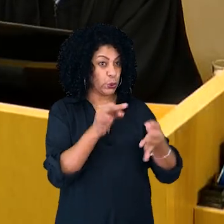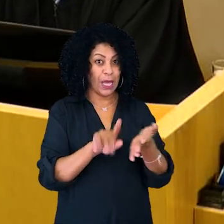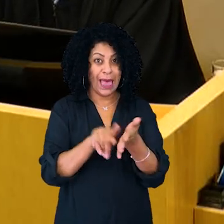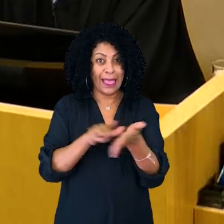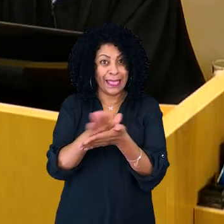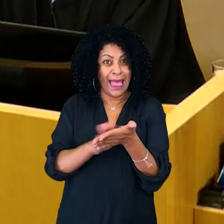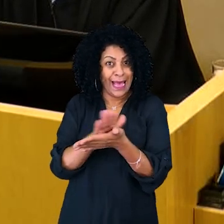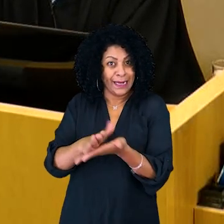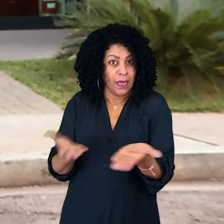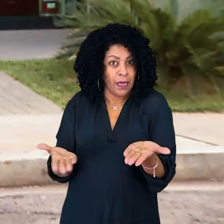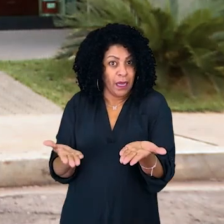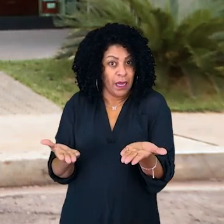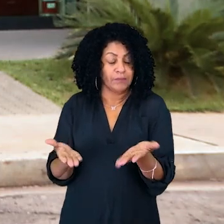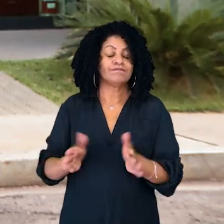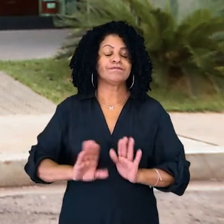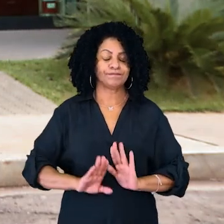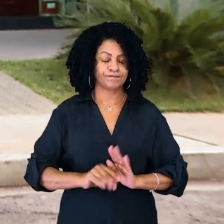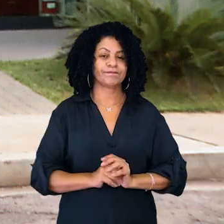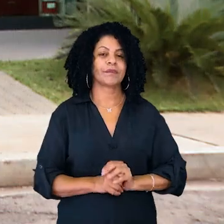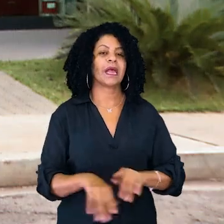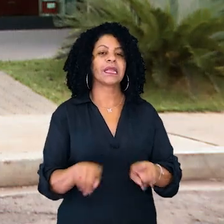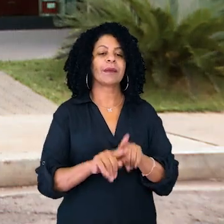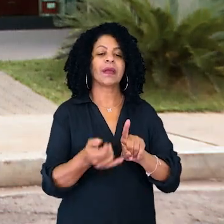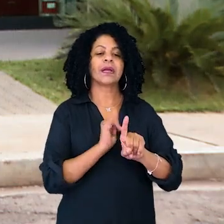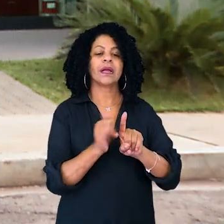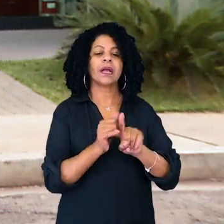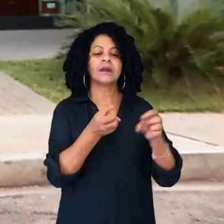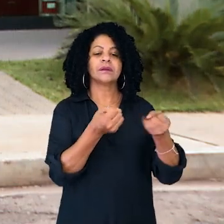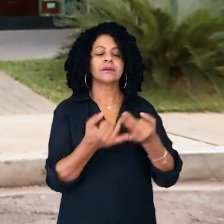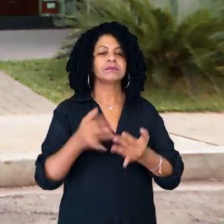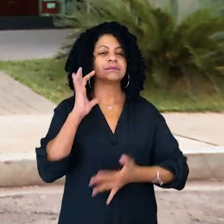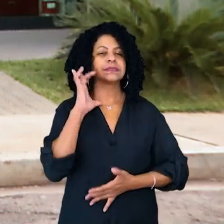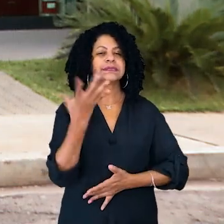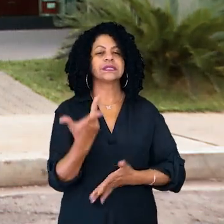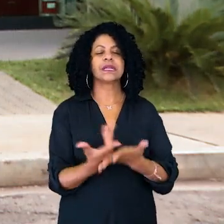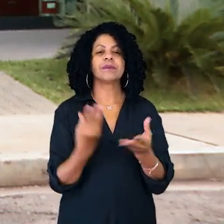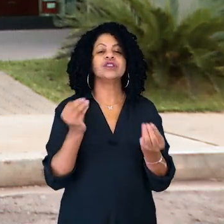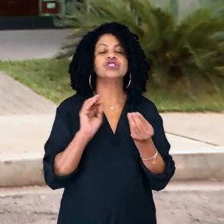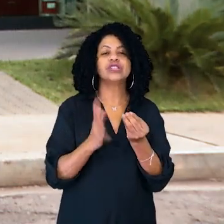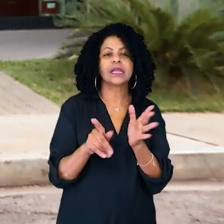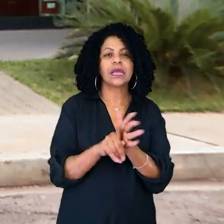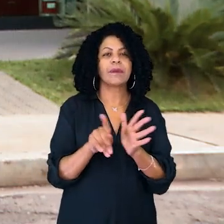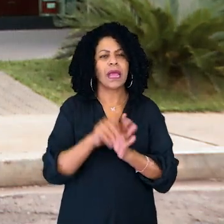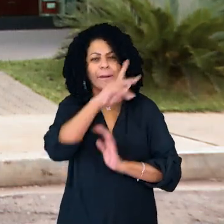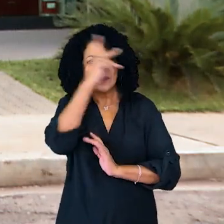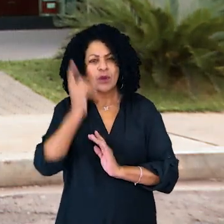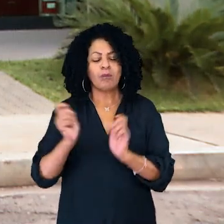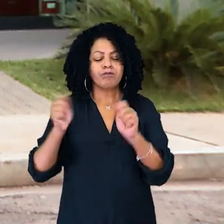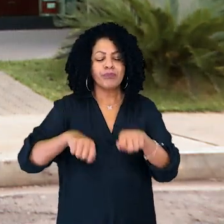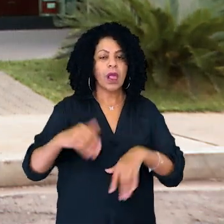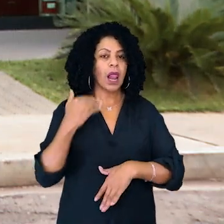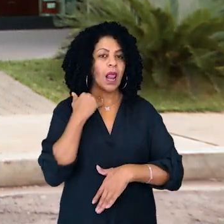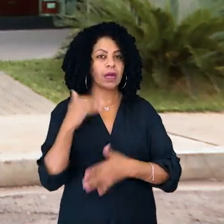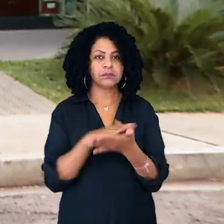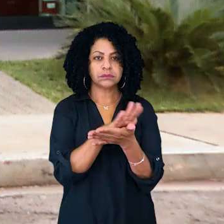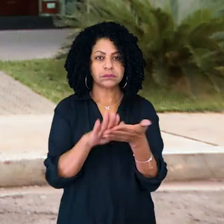motivo da ausência. Apesar disso, segundo a relatora, a decisão que reconheceu a incapacidade da bancária para o trabalho é